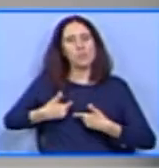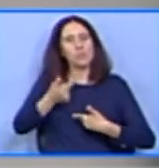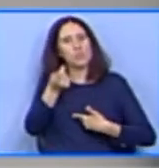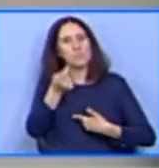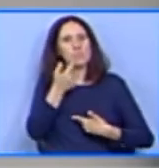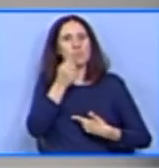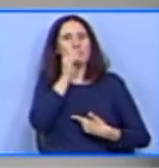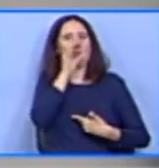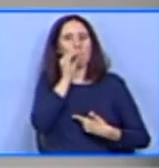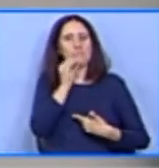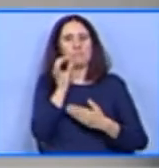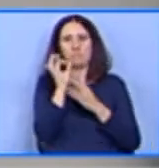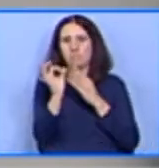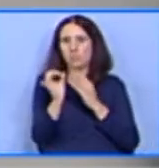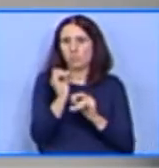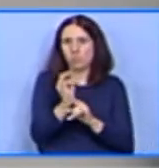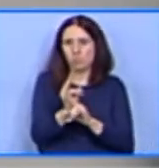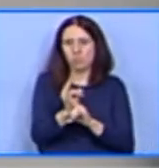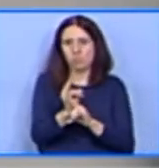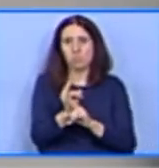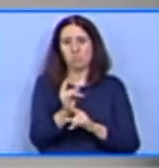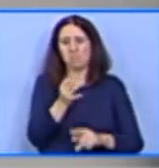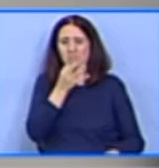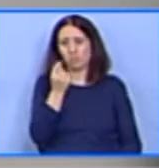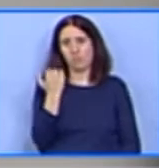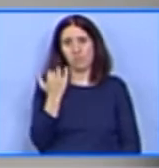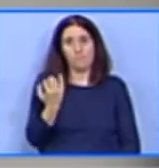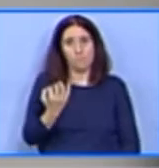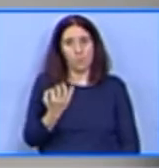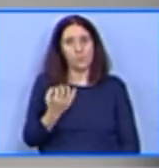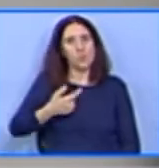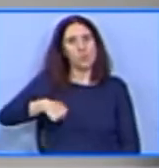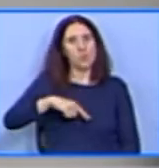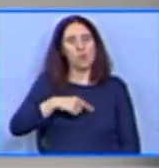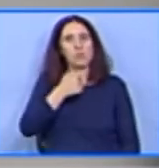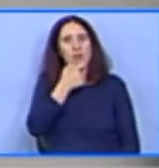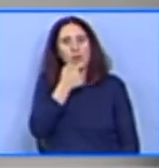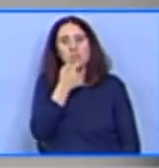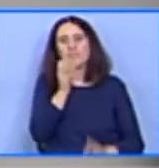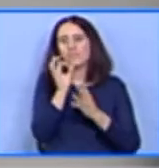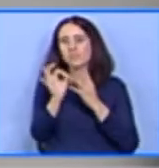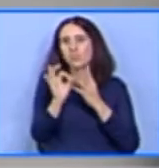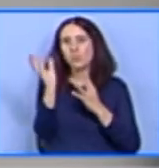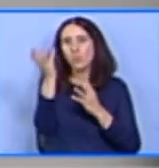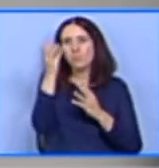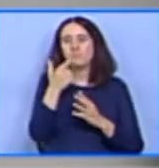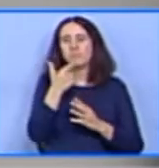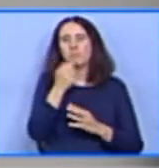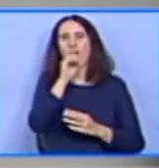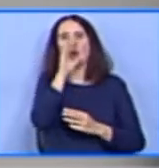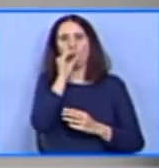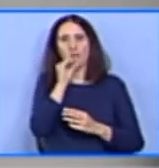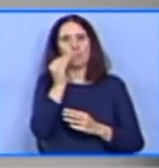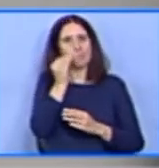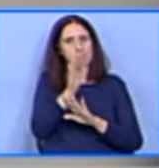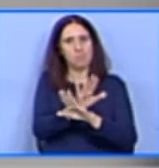bocadinho a perceber outro aspecto, até de que já há pouco falávamos. Nós precisamos de compreender os aspectos culturais que estão por baixo de toda